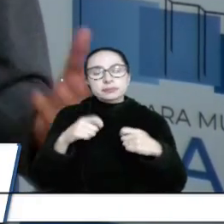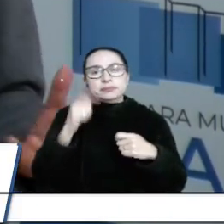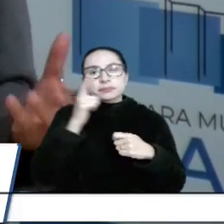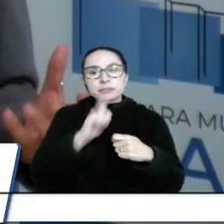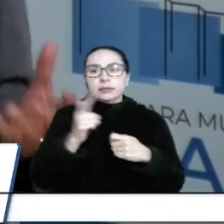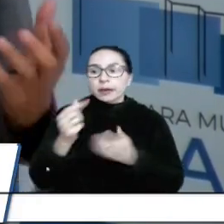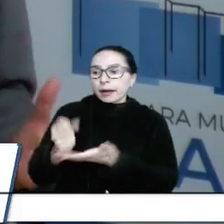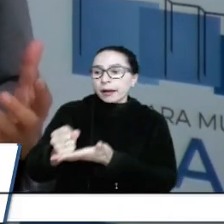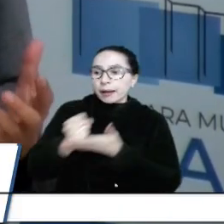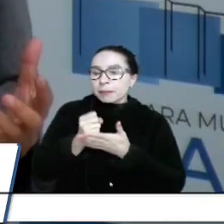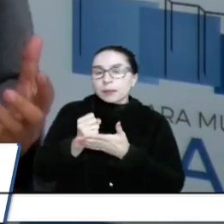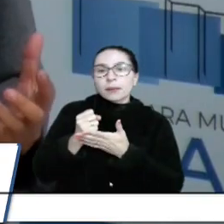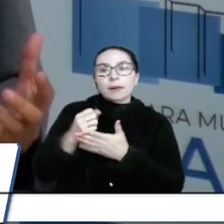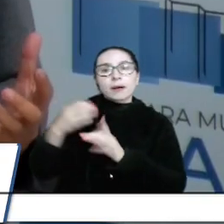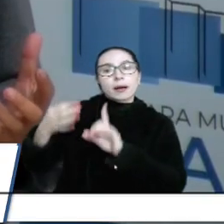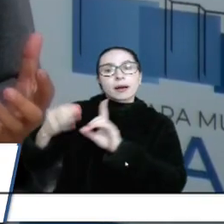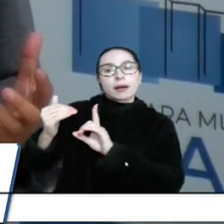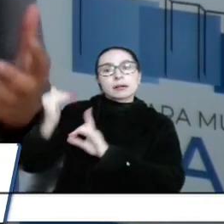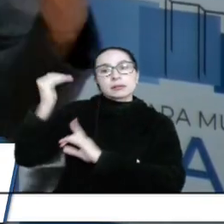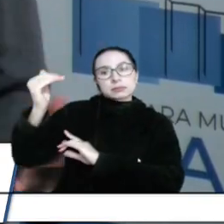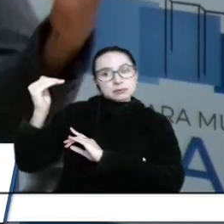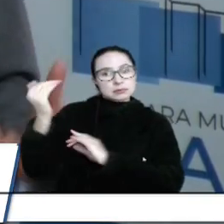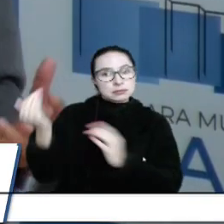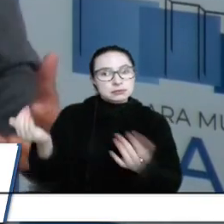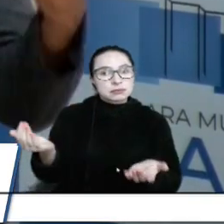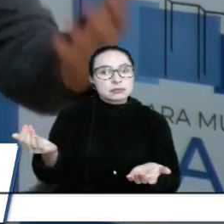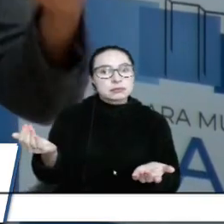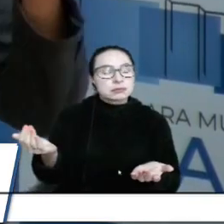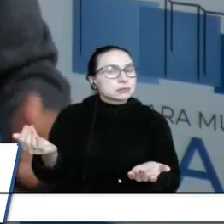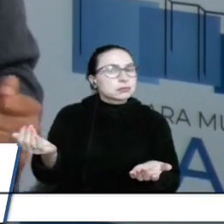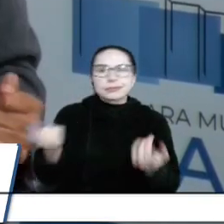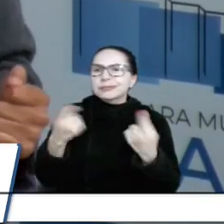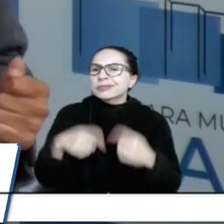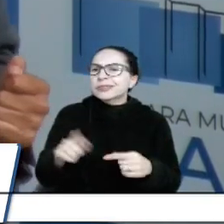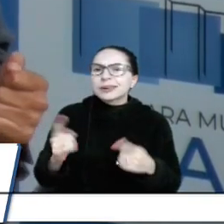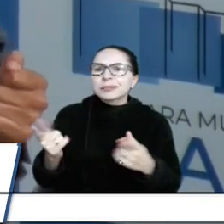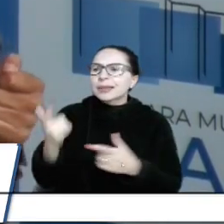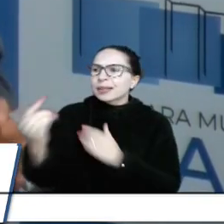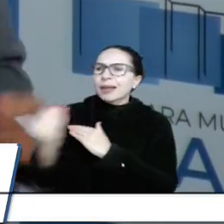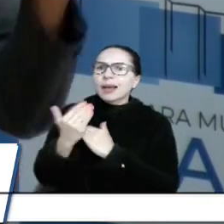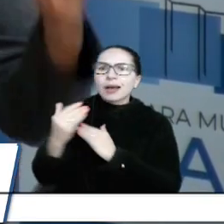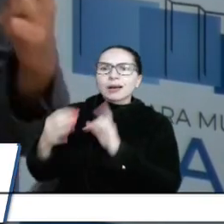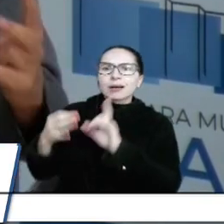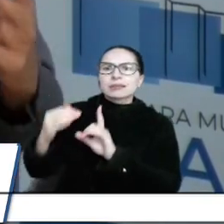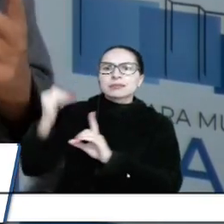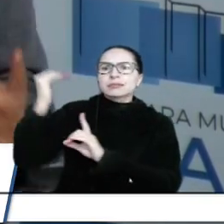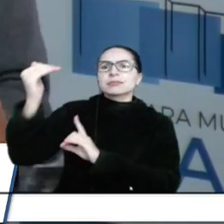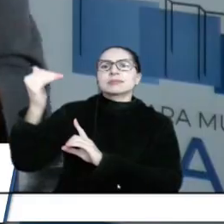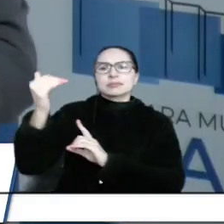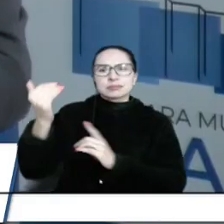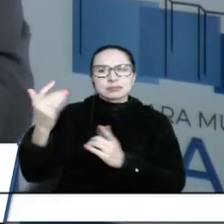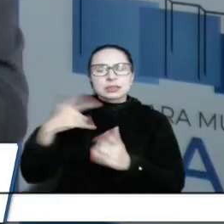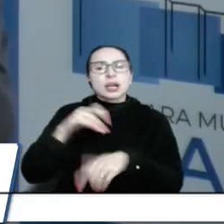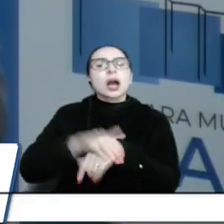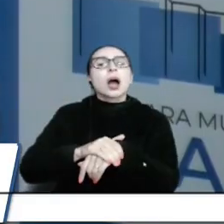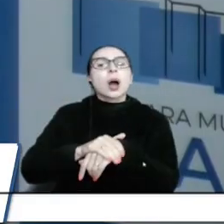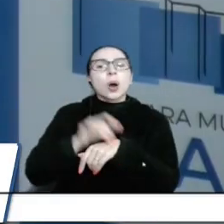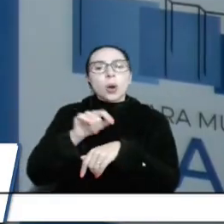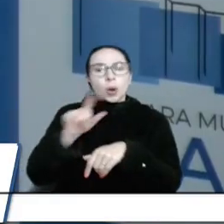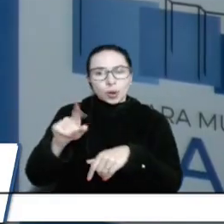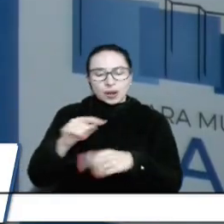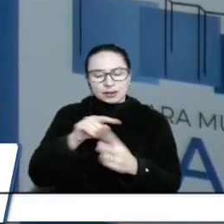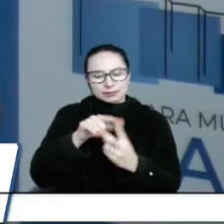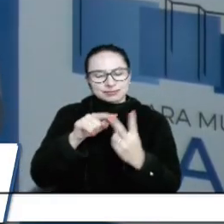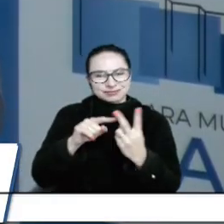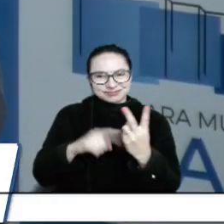da Defensoria Pública. Não precisava contar com a Defensoria Pública. E a culpa é dos dois.